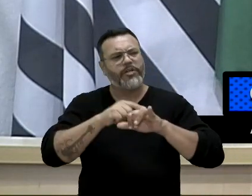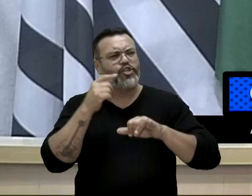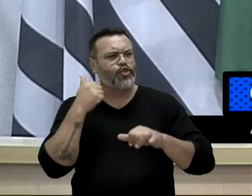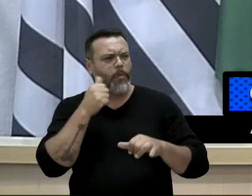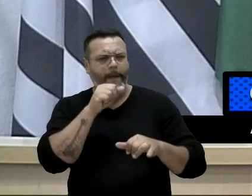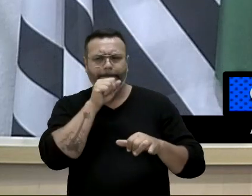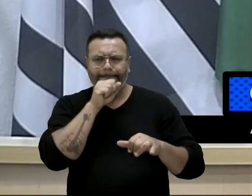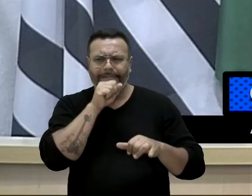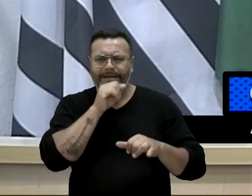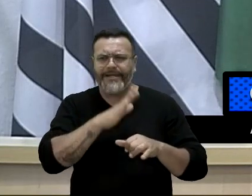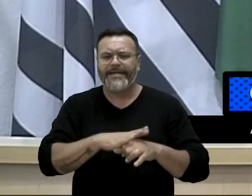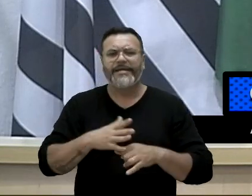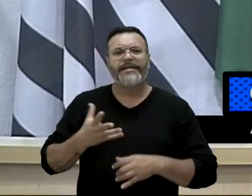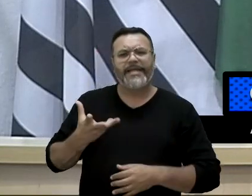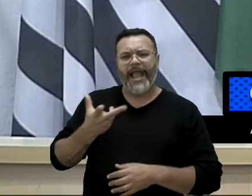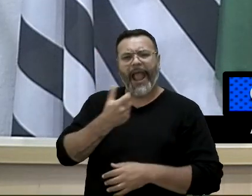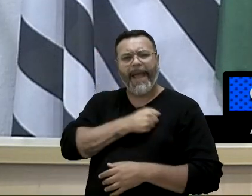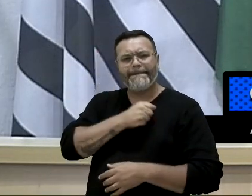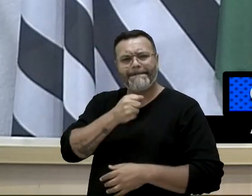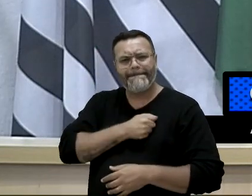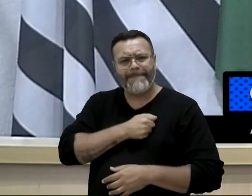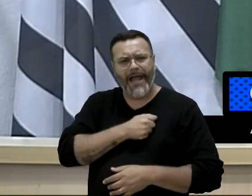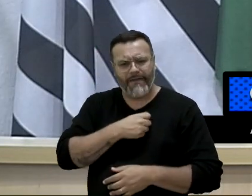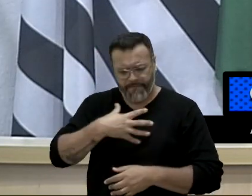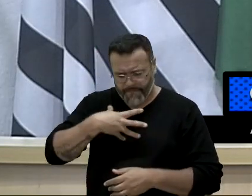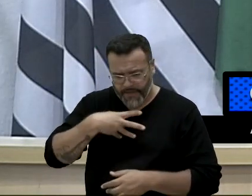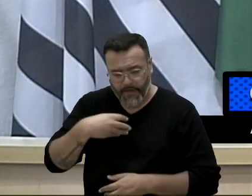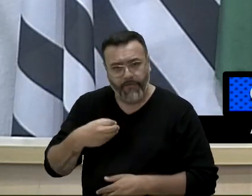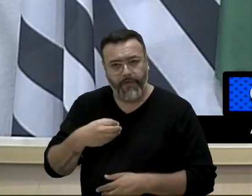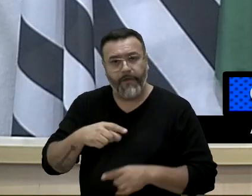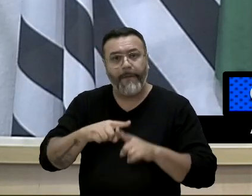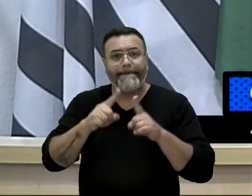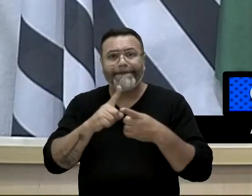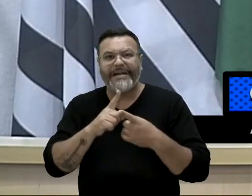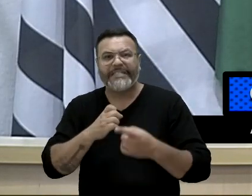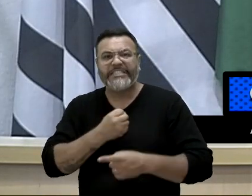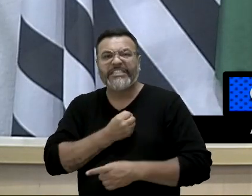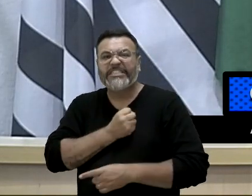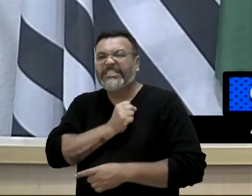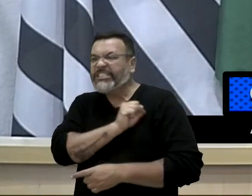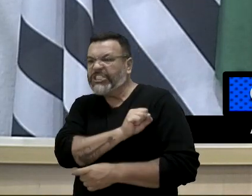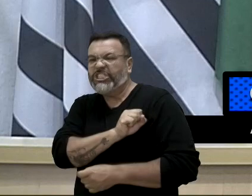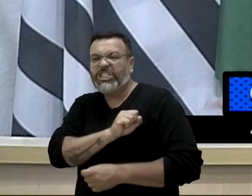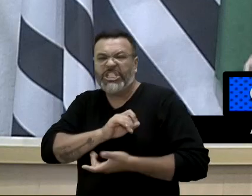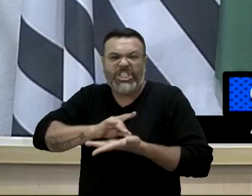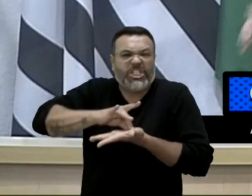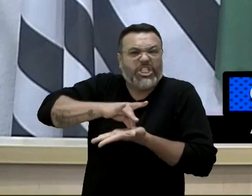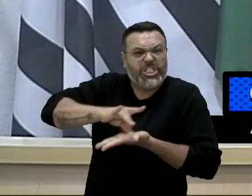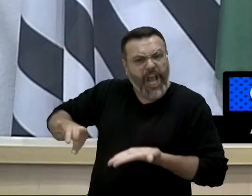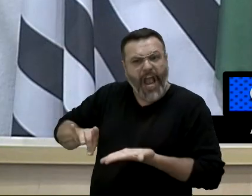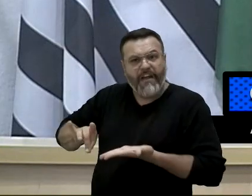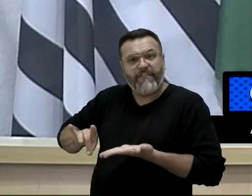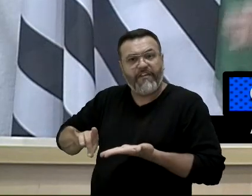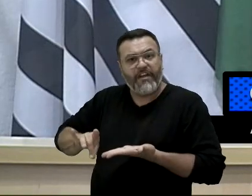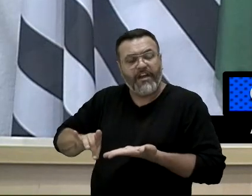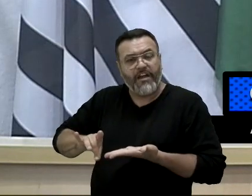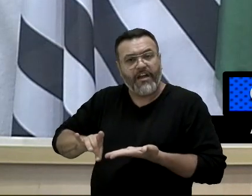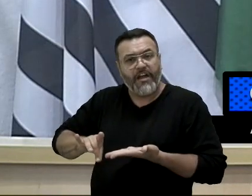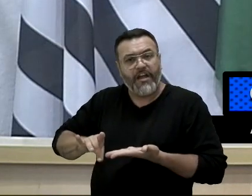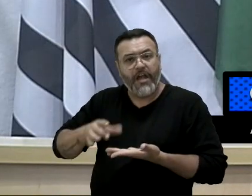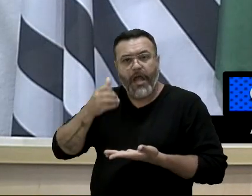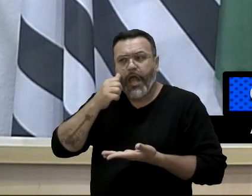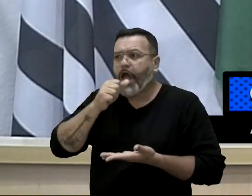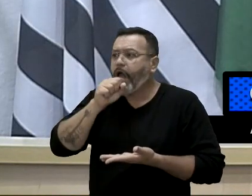que estava odiando ser mãe. E as pessoas ficam chocadas com isso. Gente, não é chocante, não.